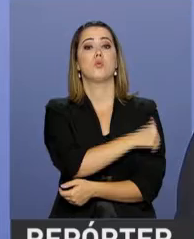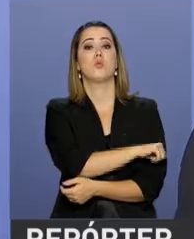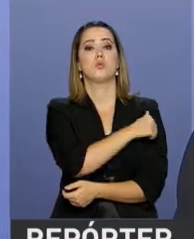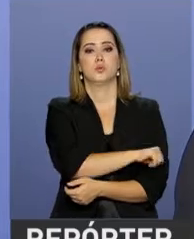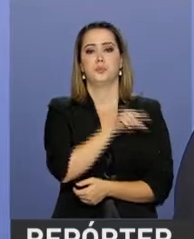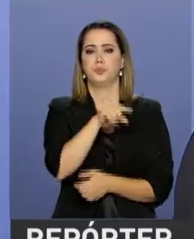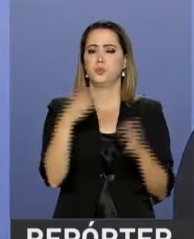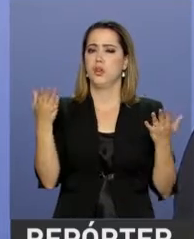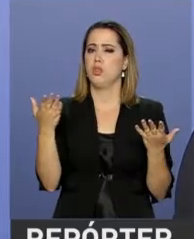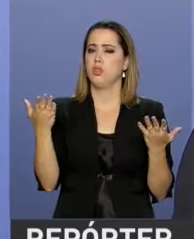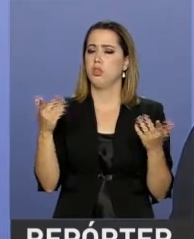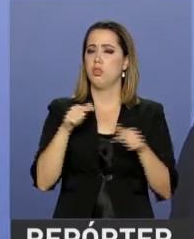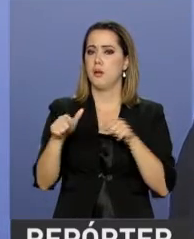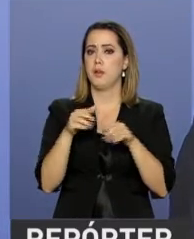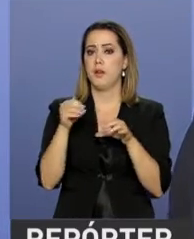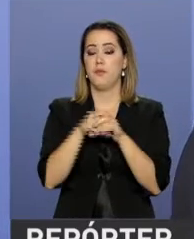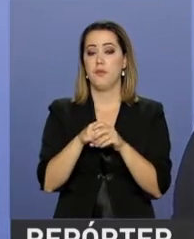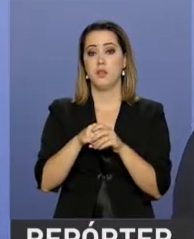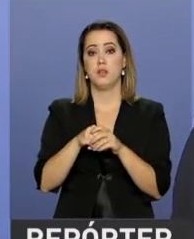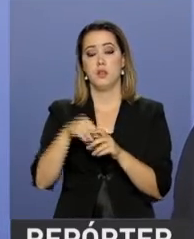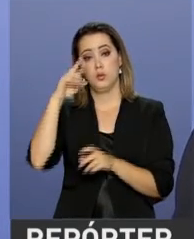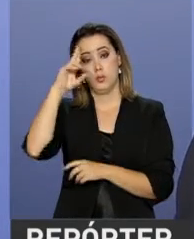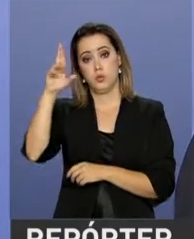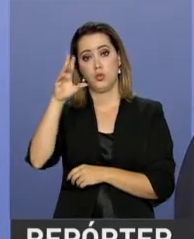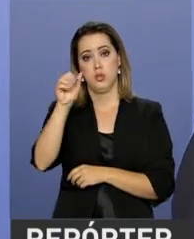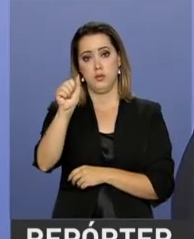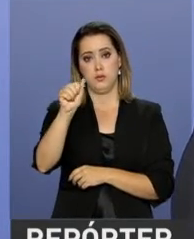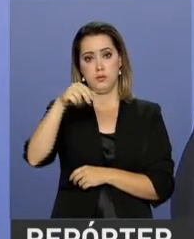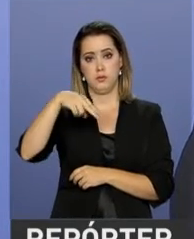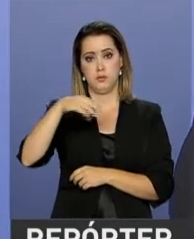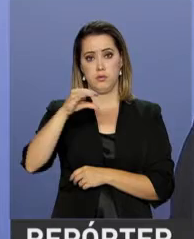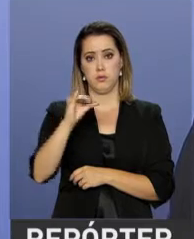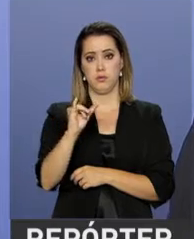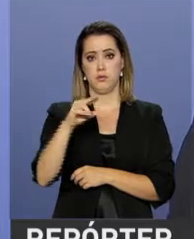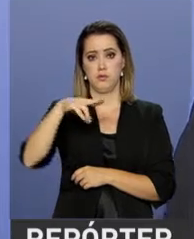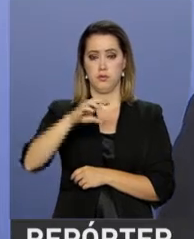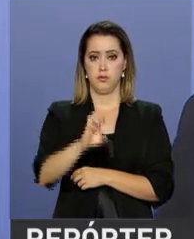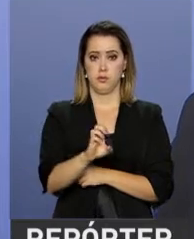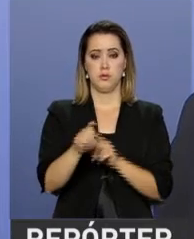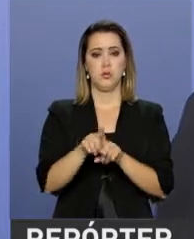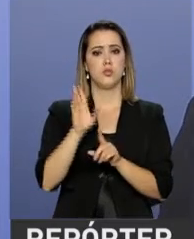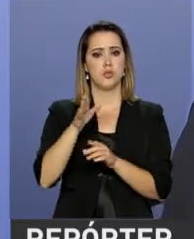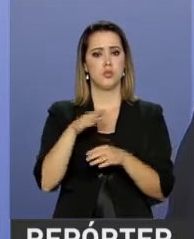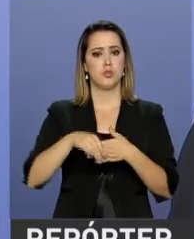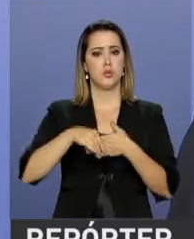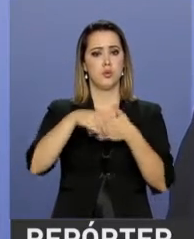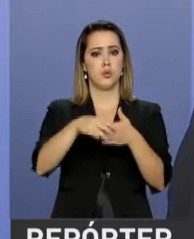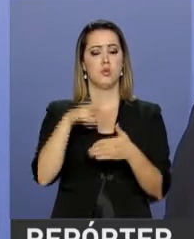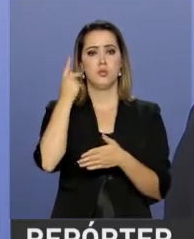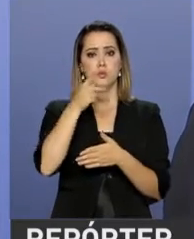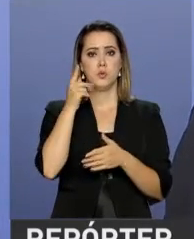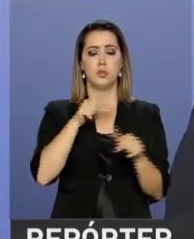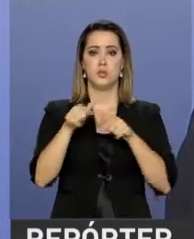janeiro atuava como diretor da ancine agência nacional de cinema e já coordenou políticas e ações